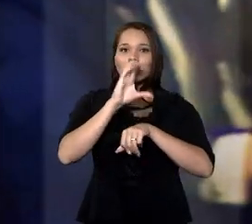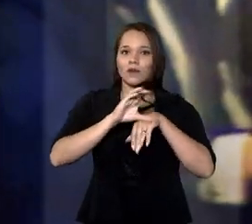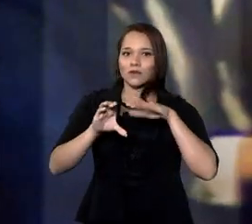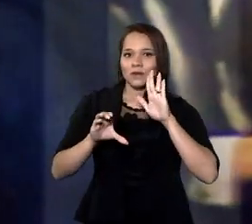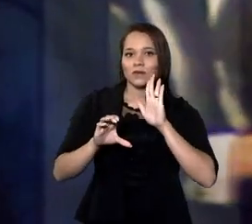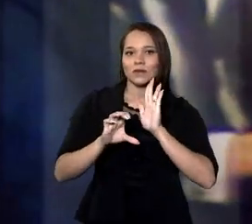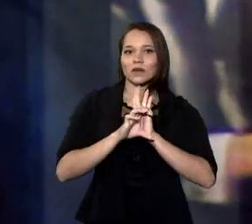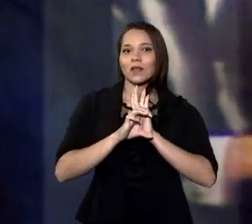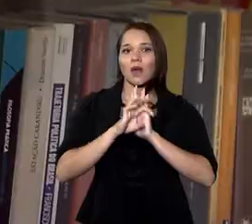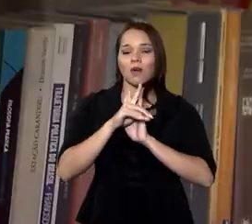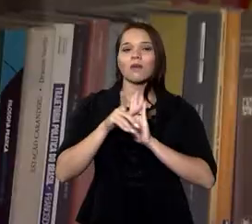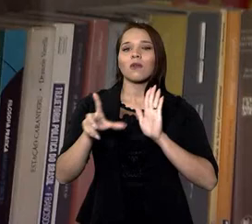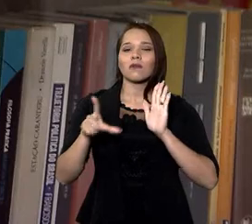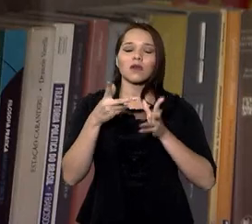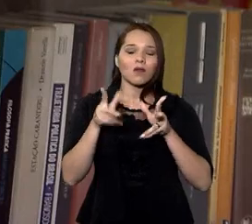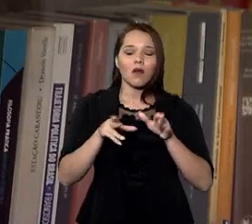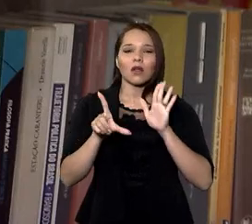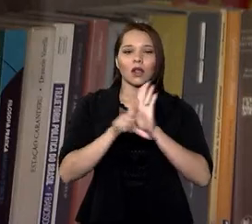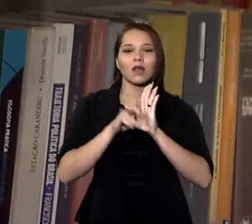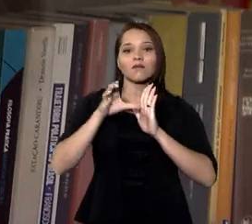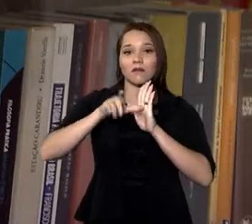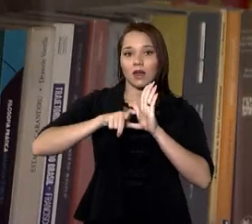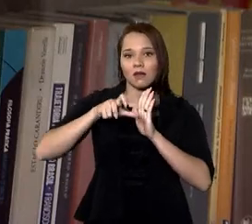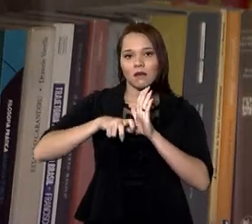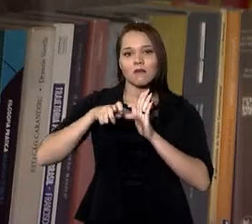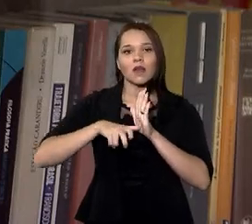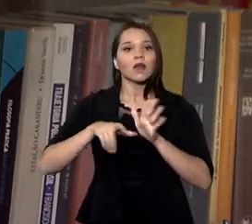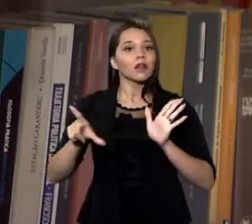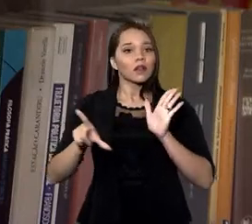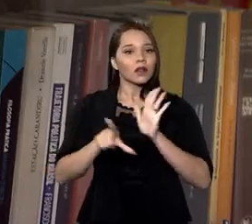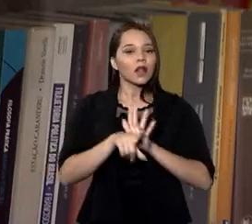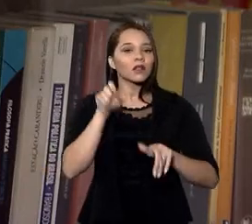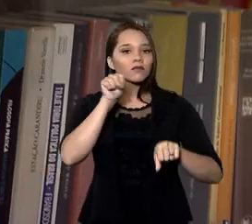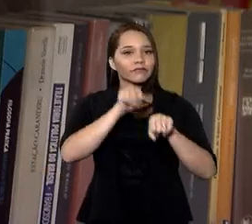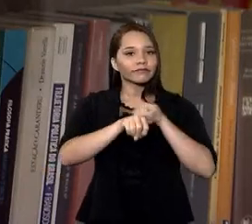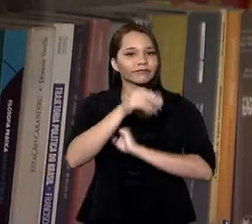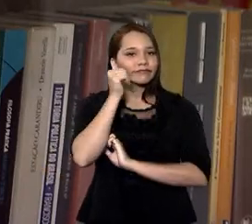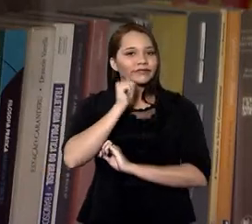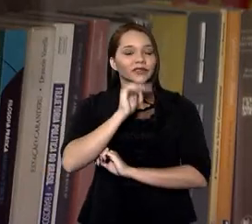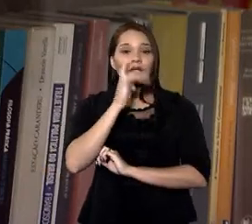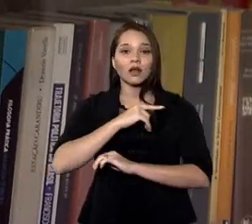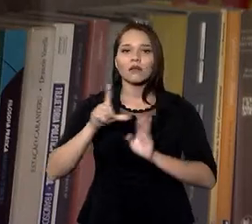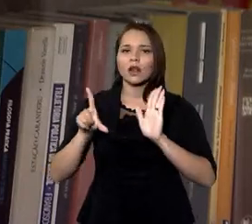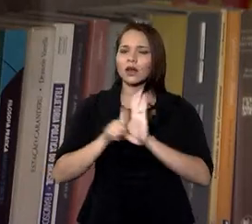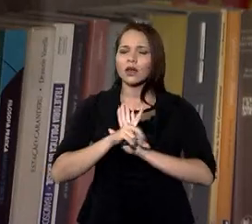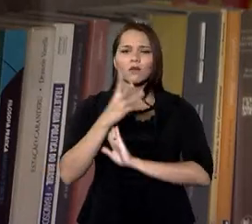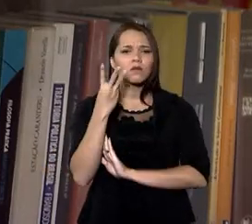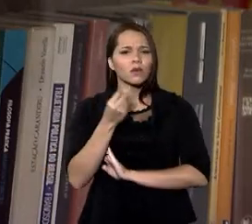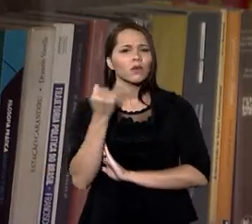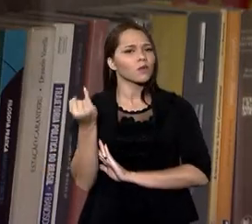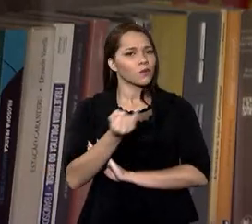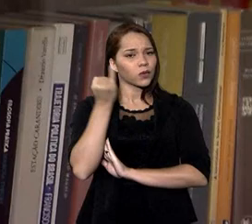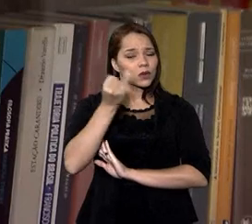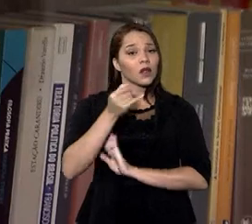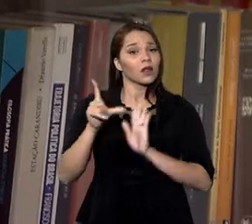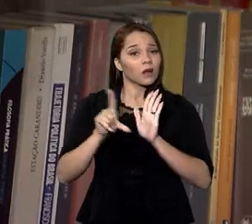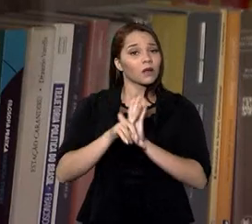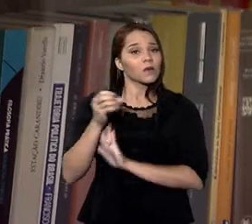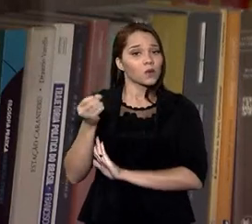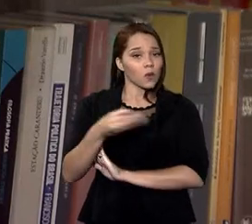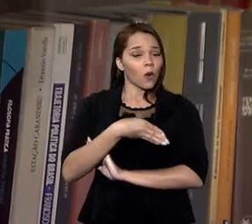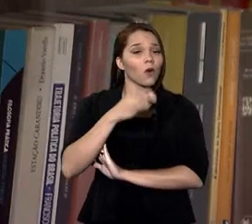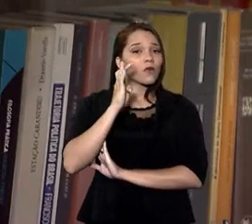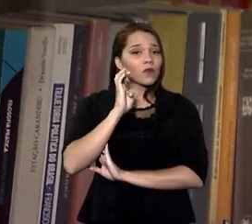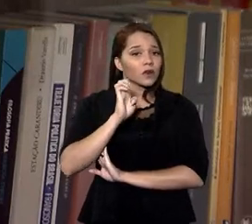a lei maria da penha a lei do feminicídio é uma lei extremamente importante muito recente que ela que